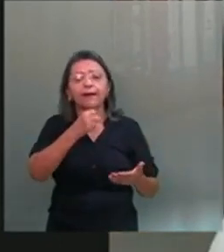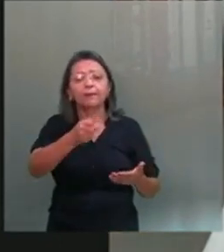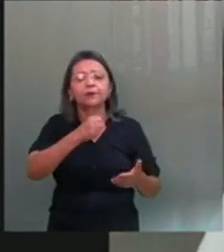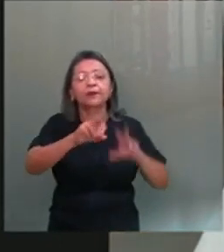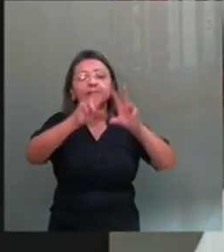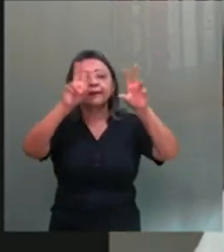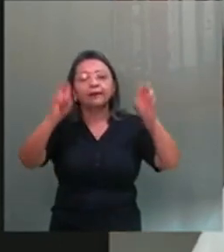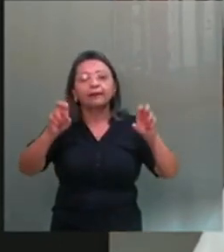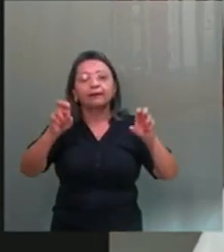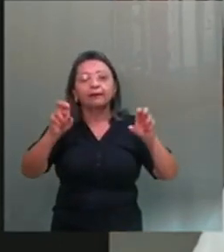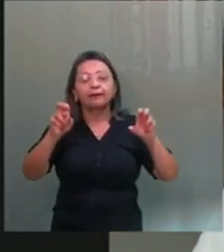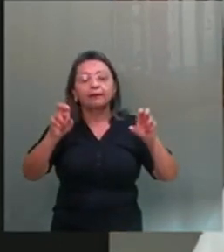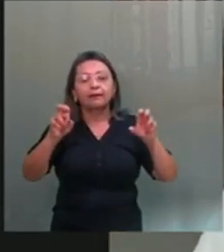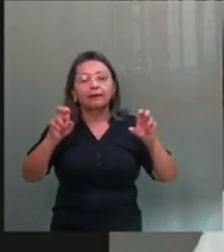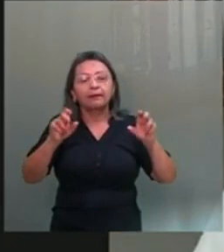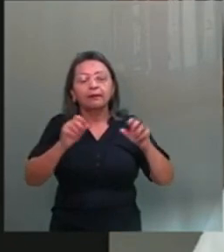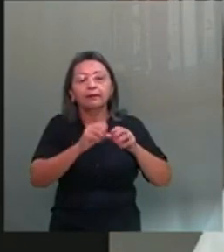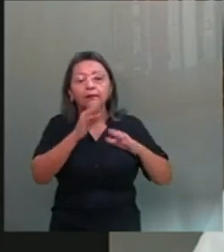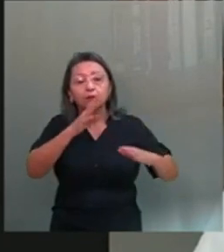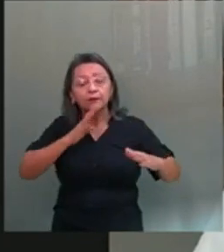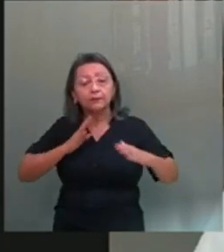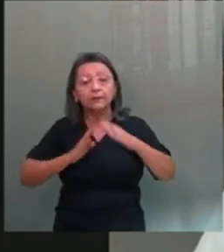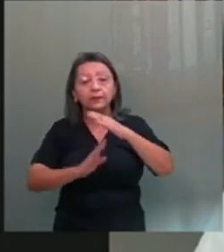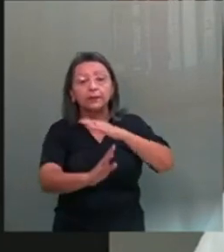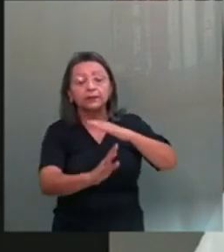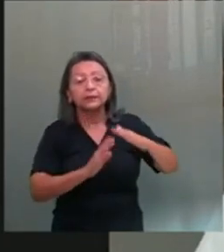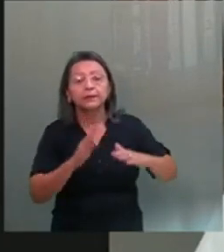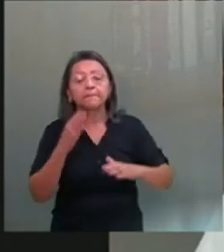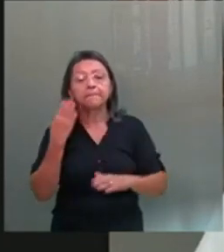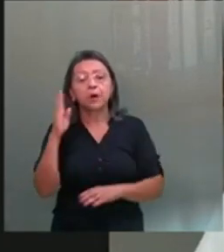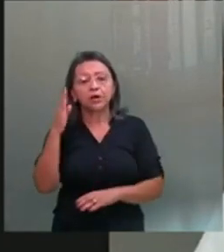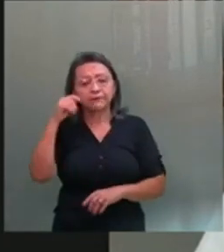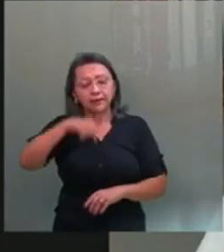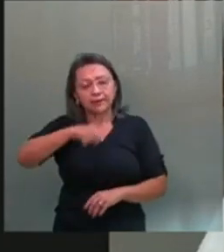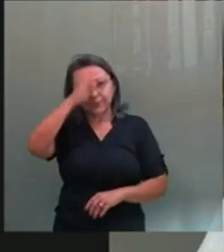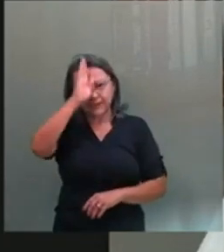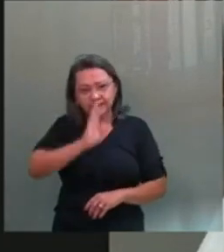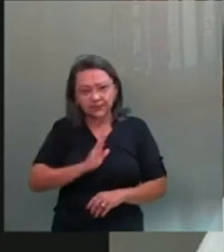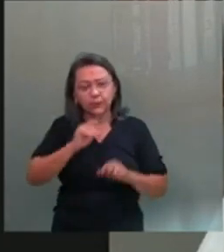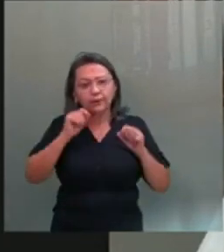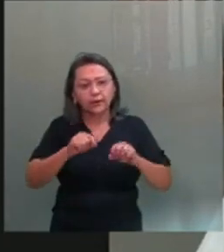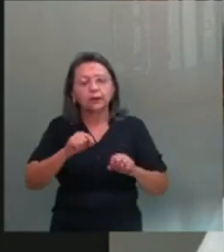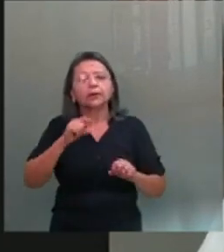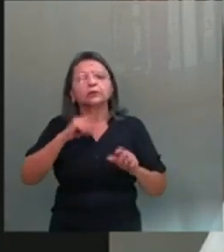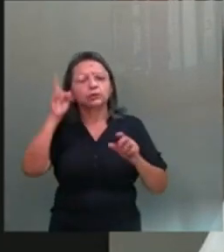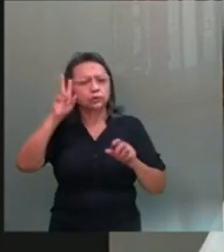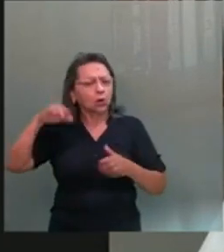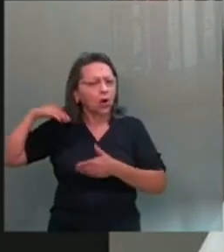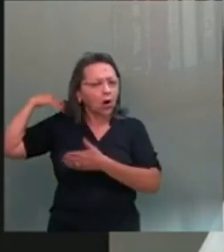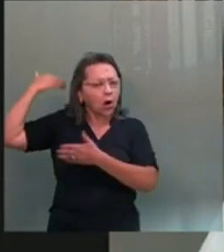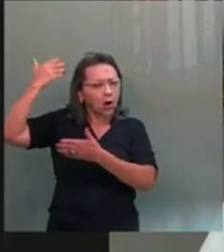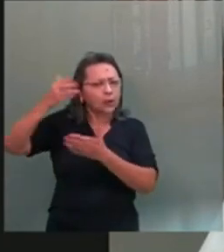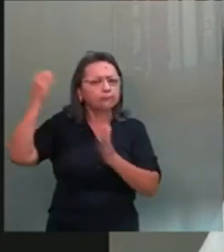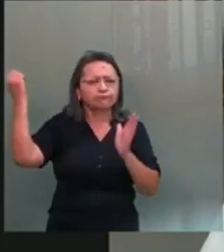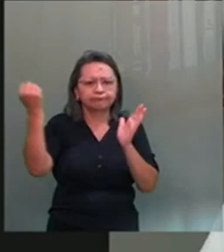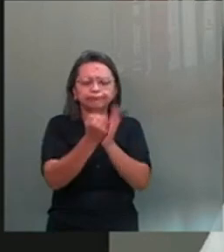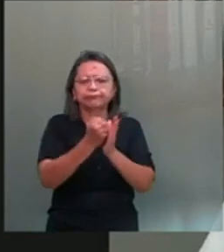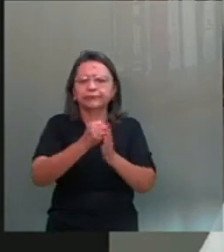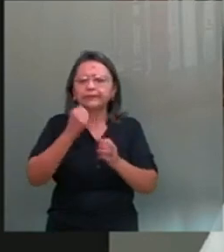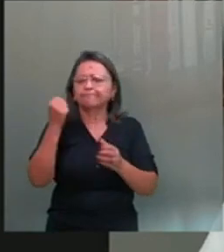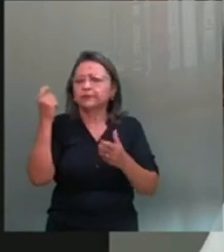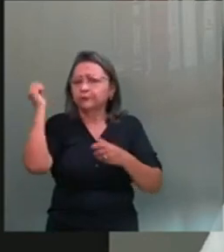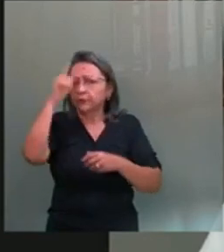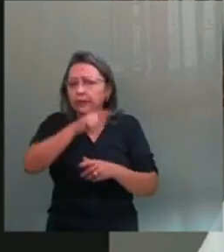sobre a saga dos imigrantes bolivianos aqui no Brasil. História marcada pelo subemprego